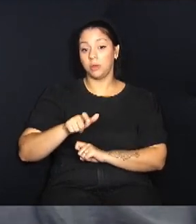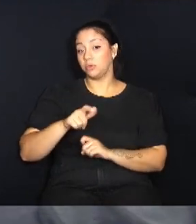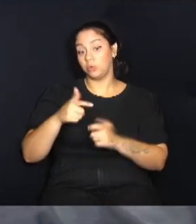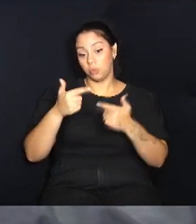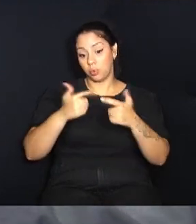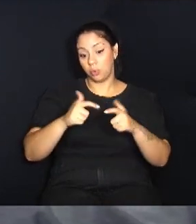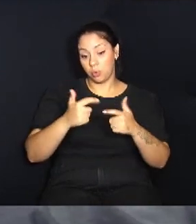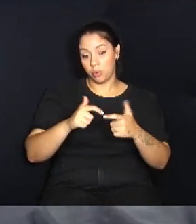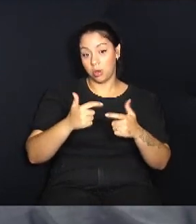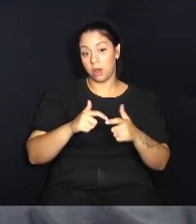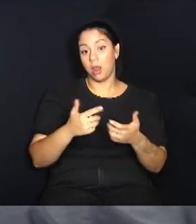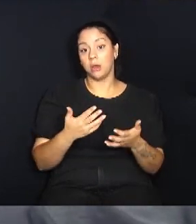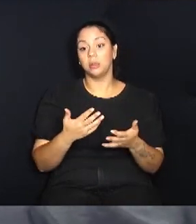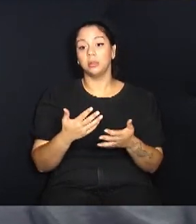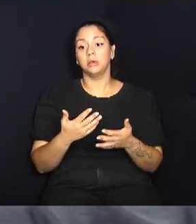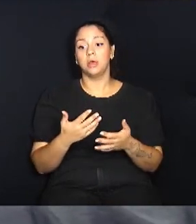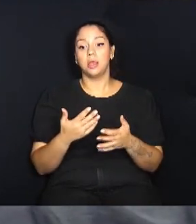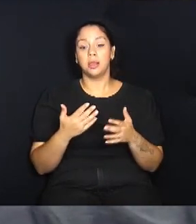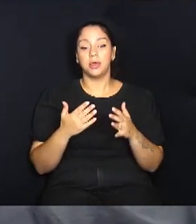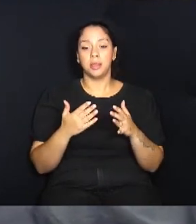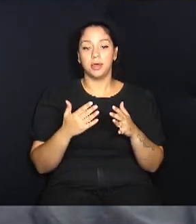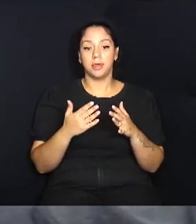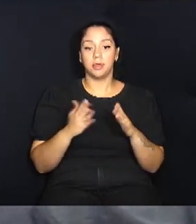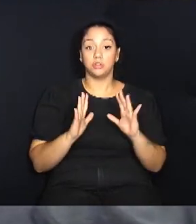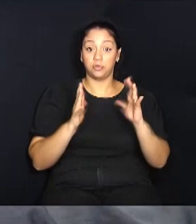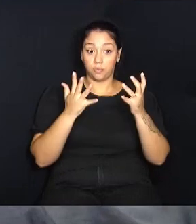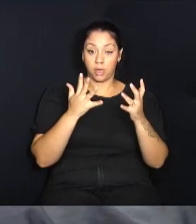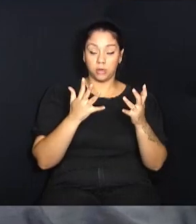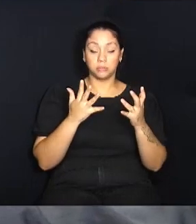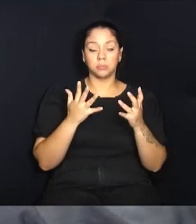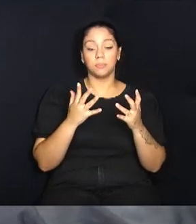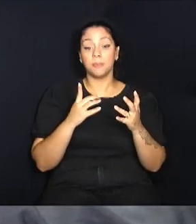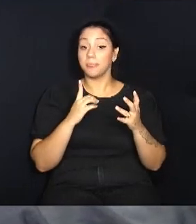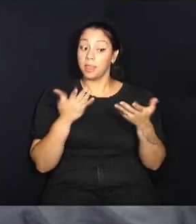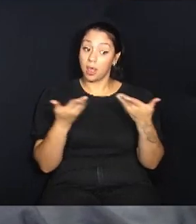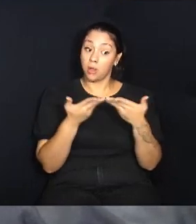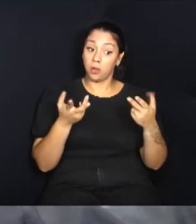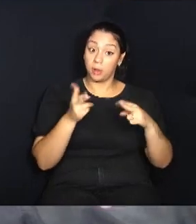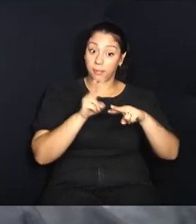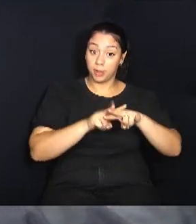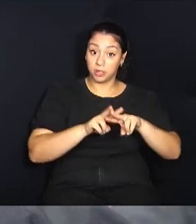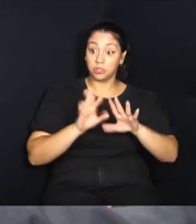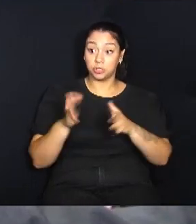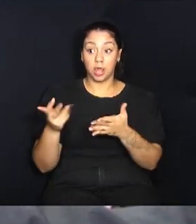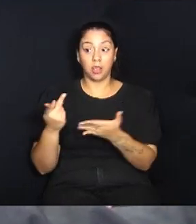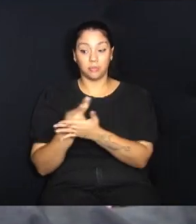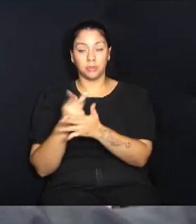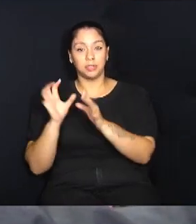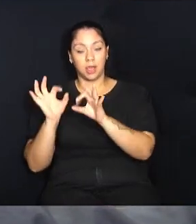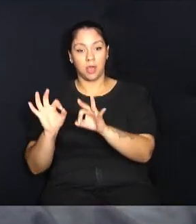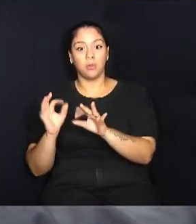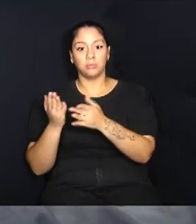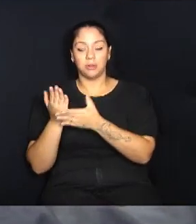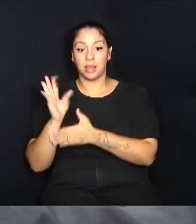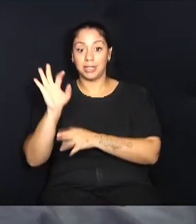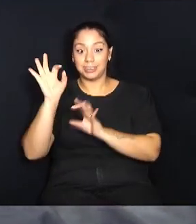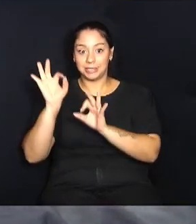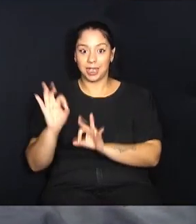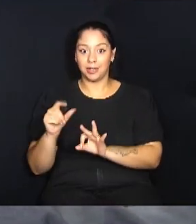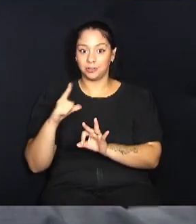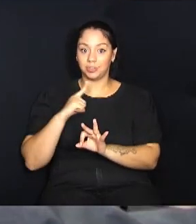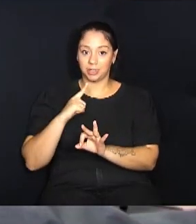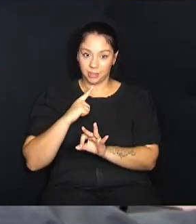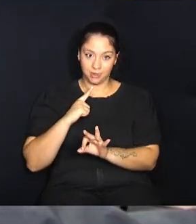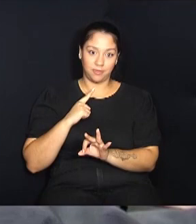hoje encontra-se preso. Então nós, obviamente, atentos ao que já deu certo, tivemos aí esse intercâmbio